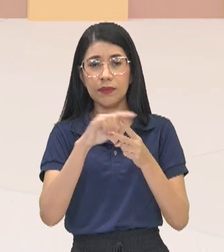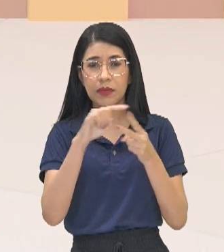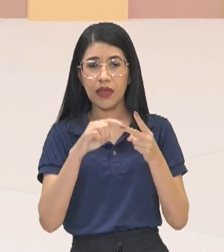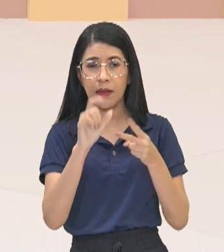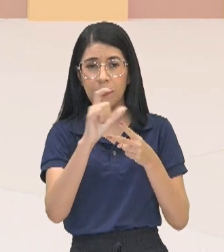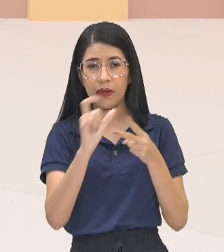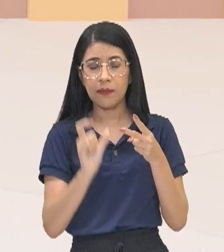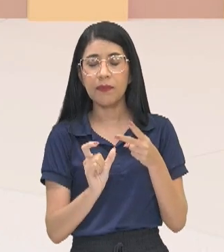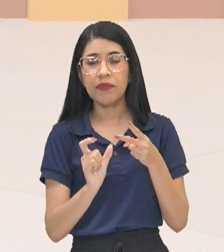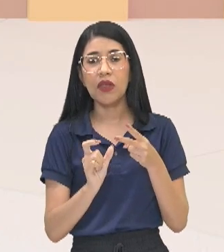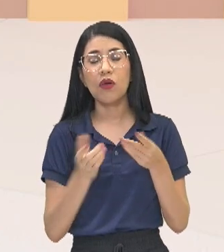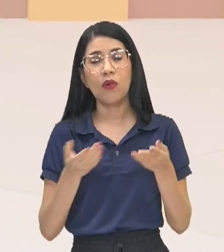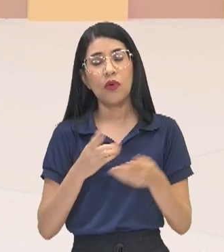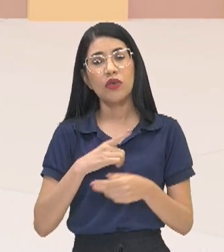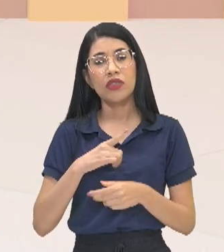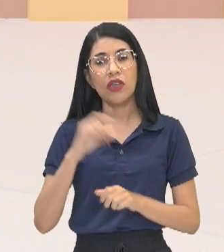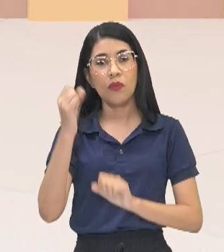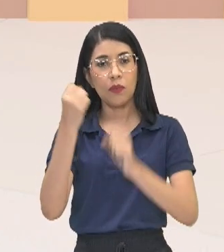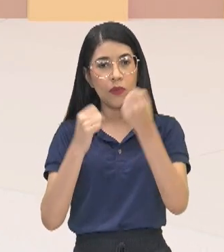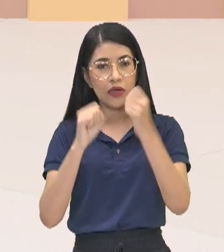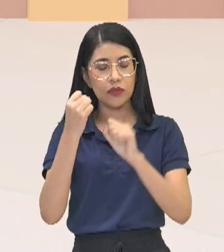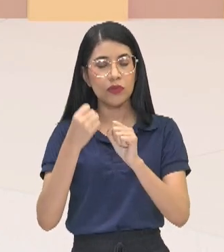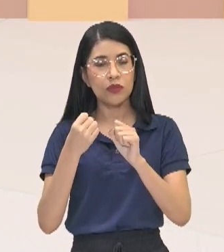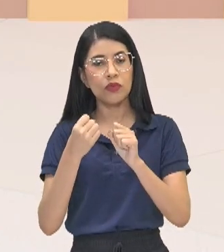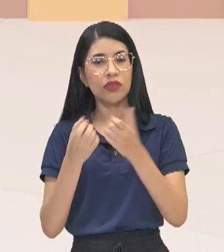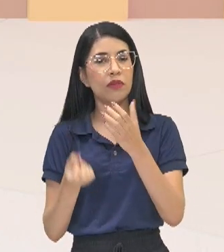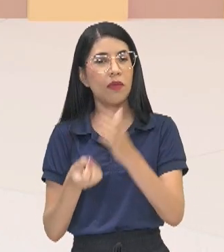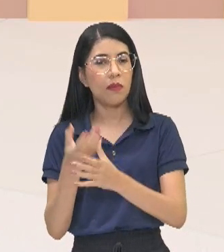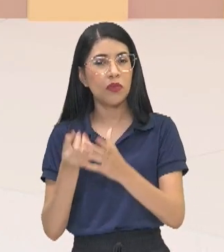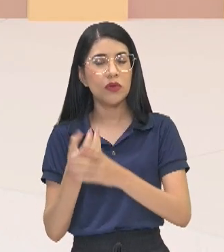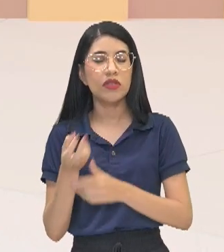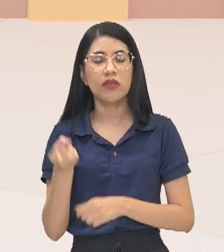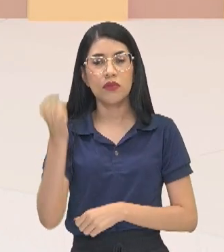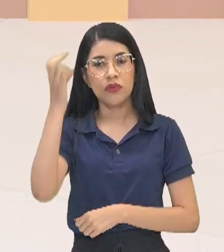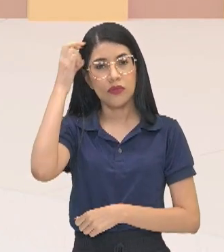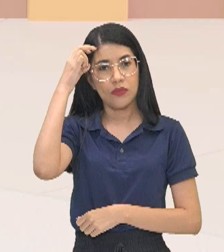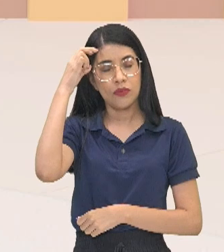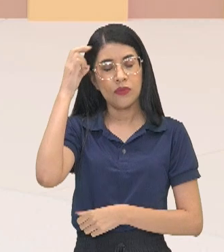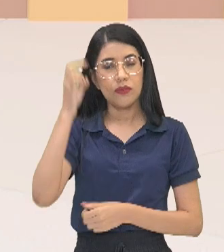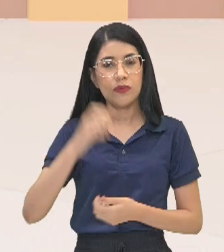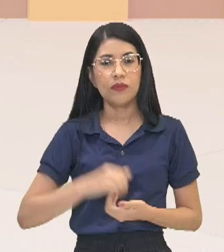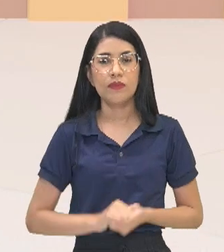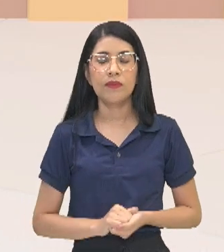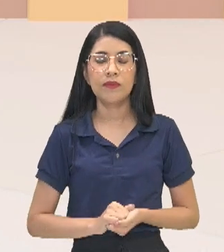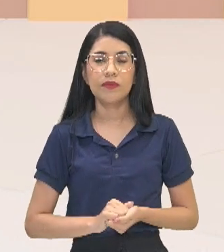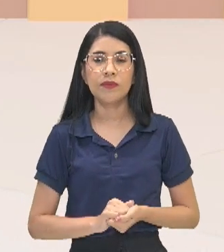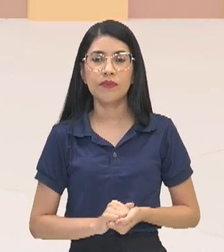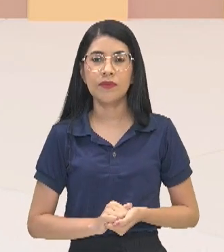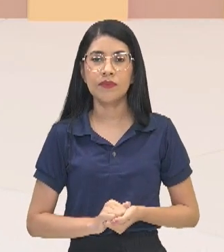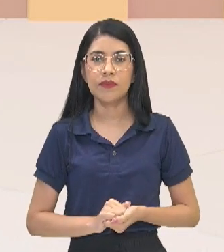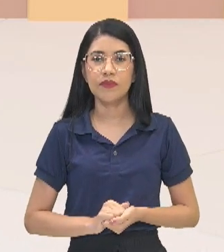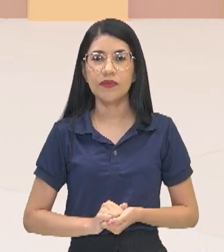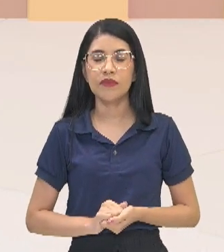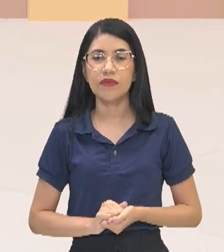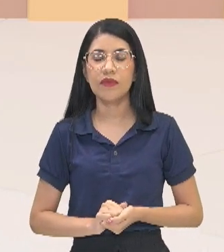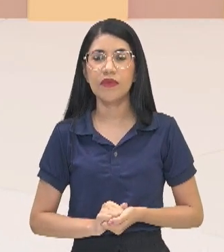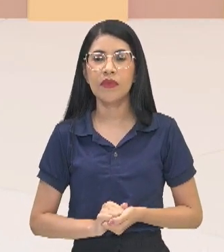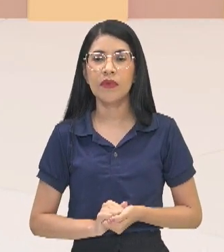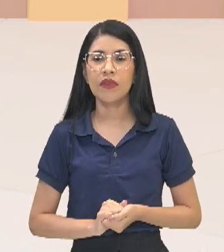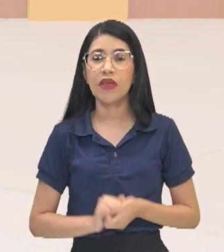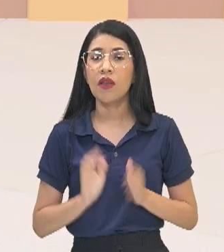uma indústria cultural, ou seja, uma produção da cultura